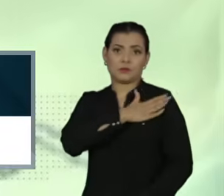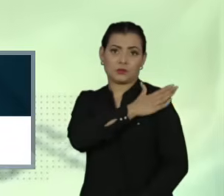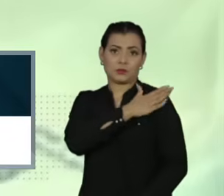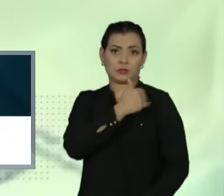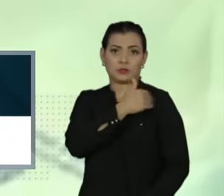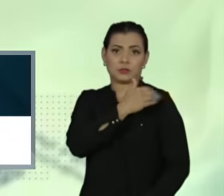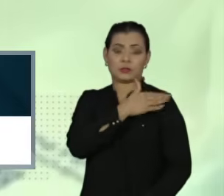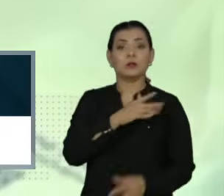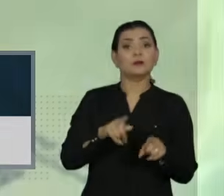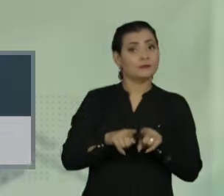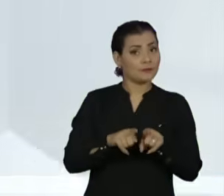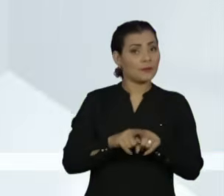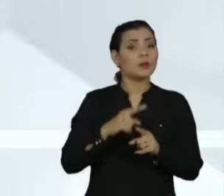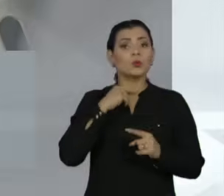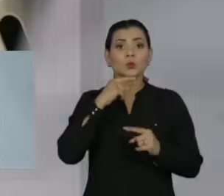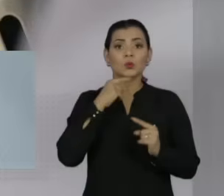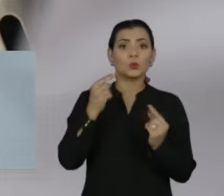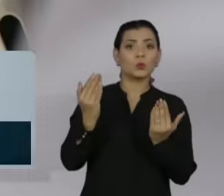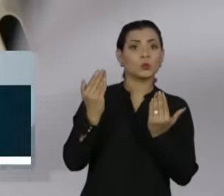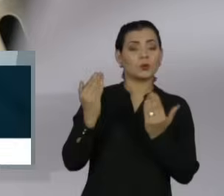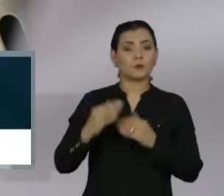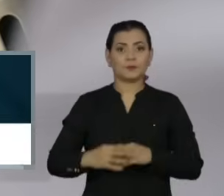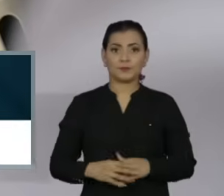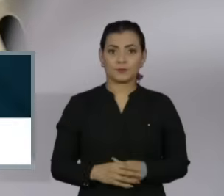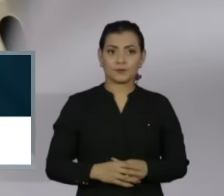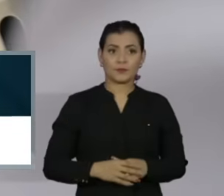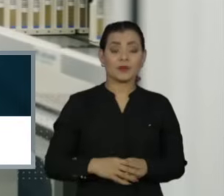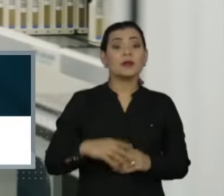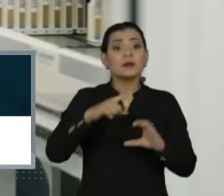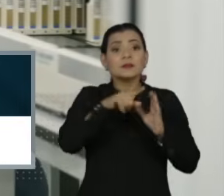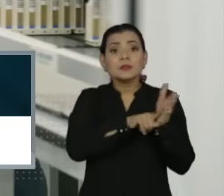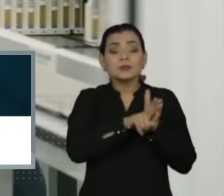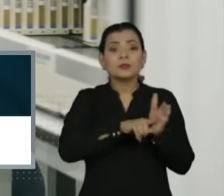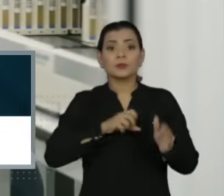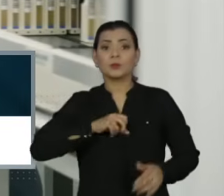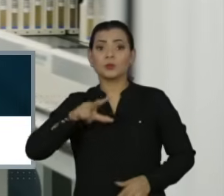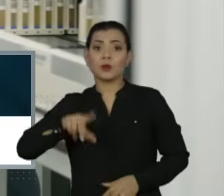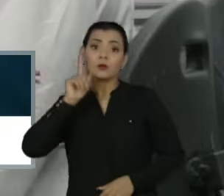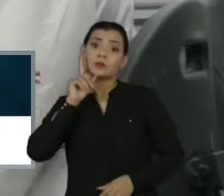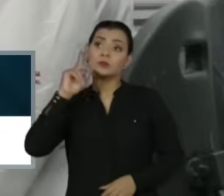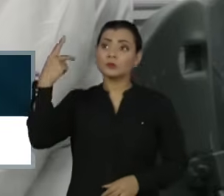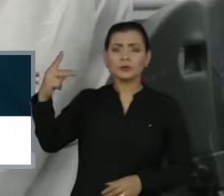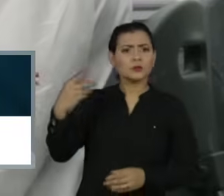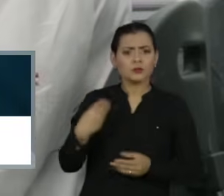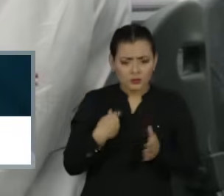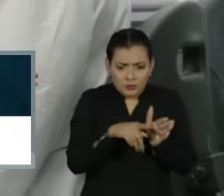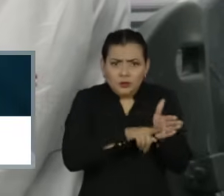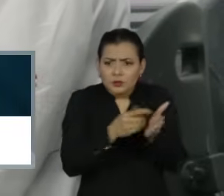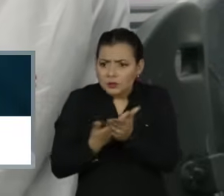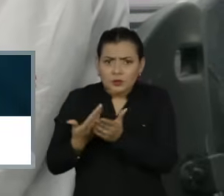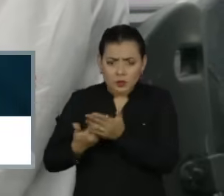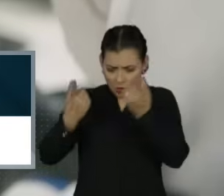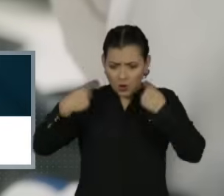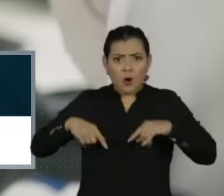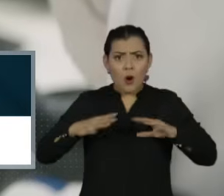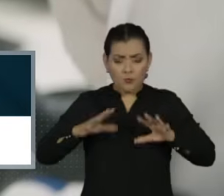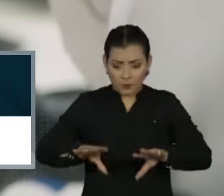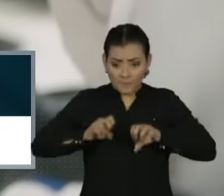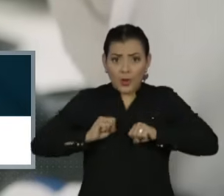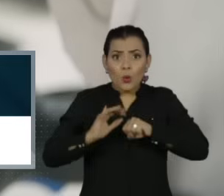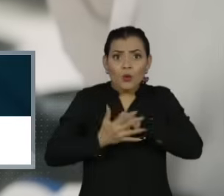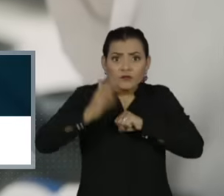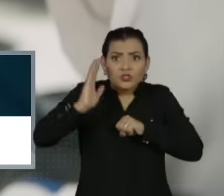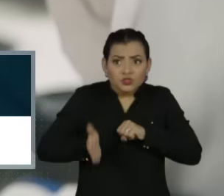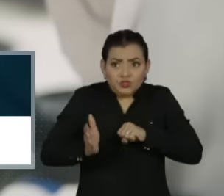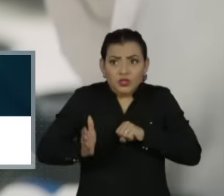e dúvidas. Cientistas de Portugal e dos Estados Unidos pesquisam por quanto tempo o organismo que já foi infectado pelo